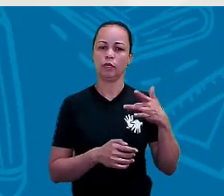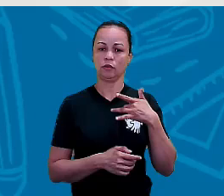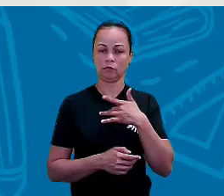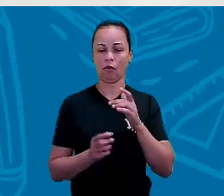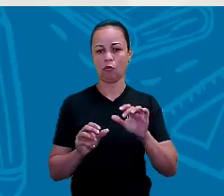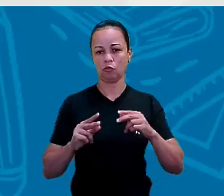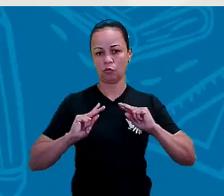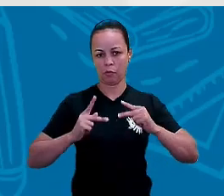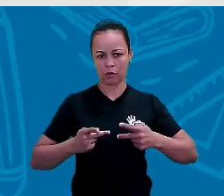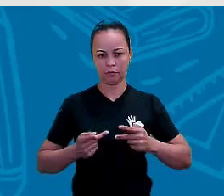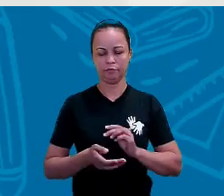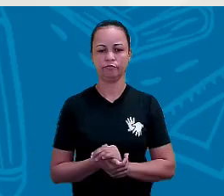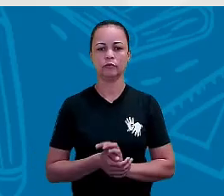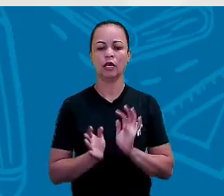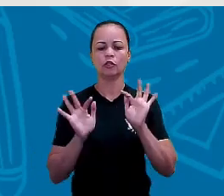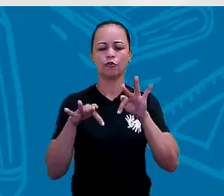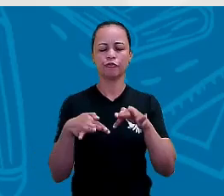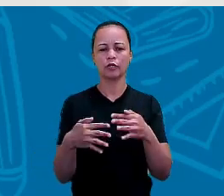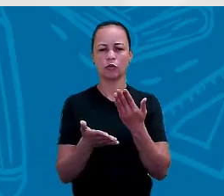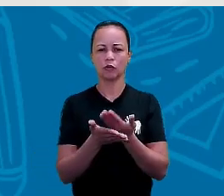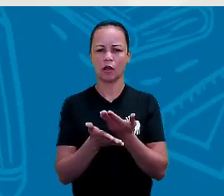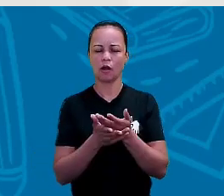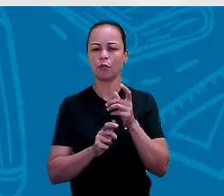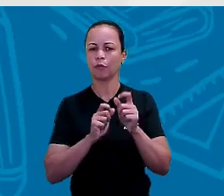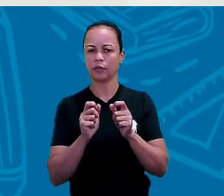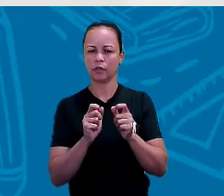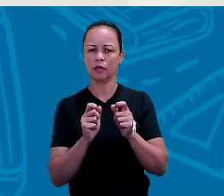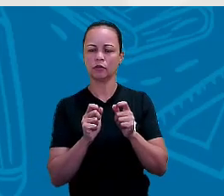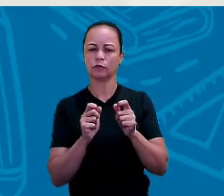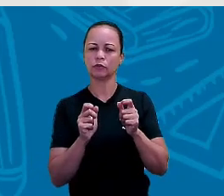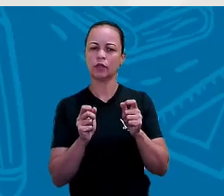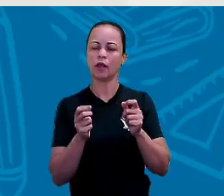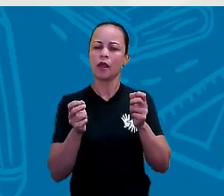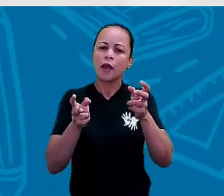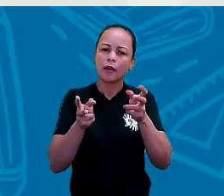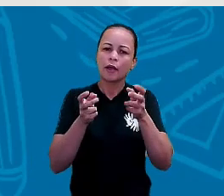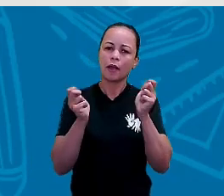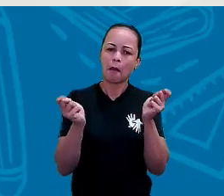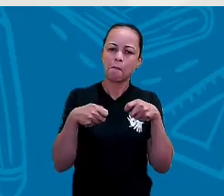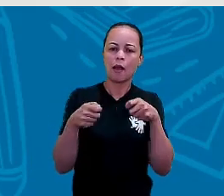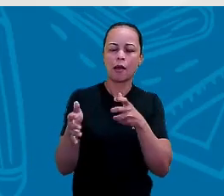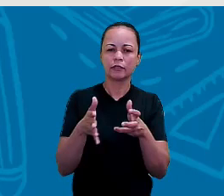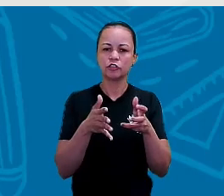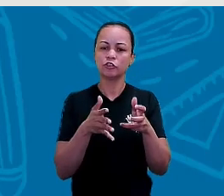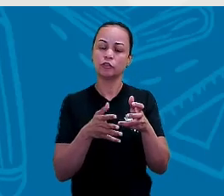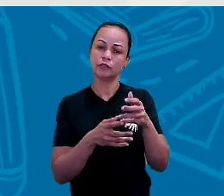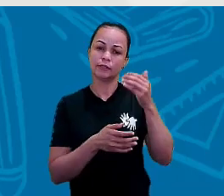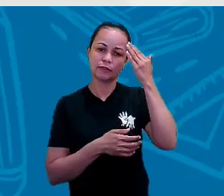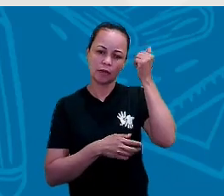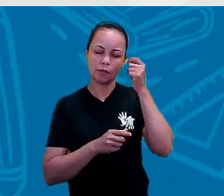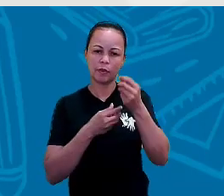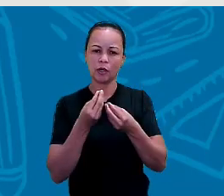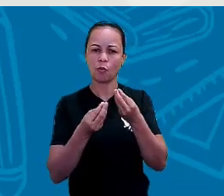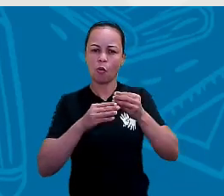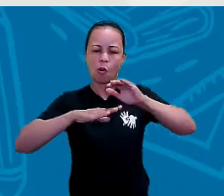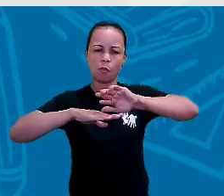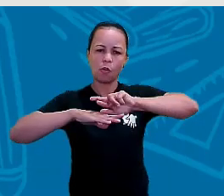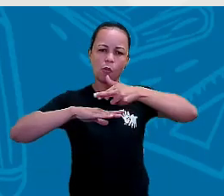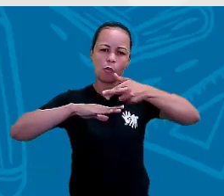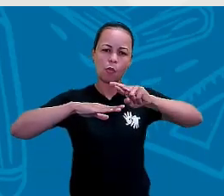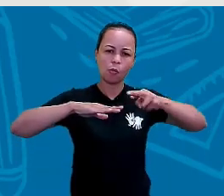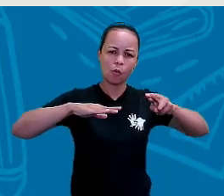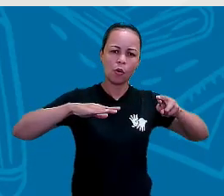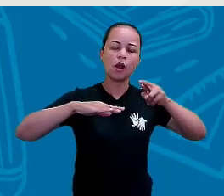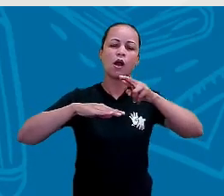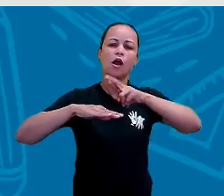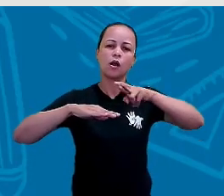nossa aula, nós iremos ser capazes de reconhecer que alguns efeitos da radiação solar são